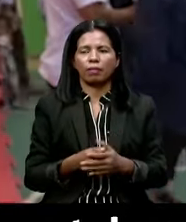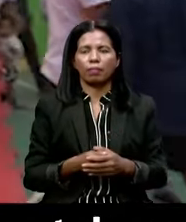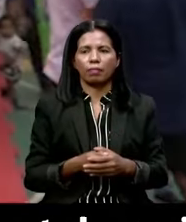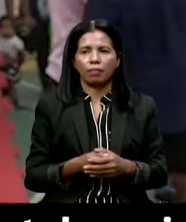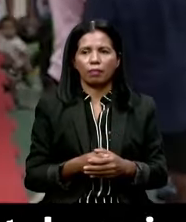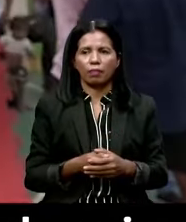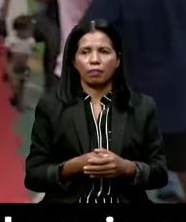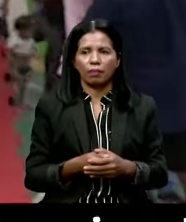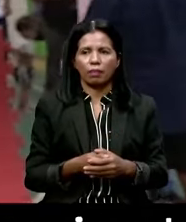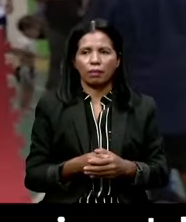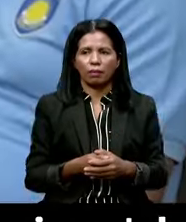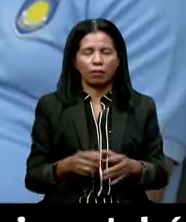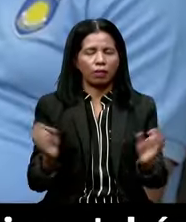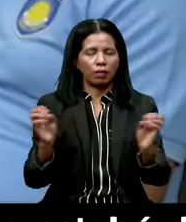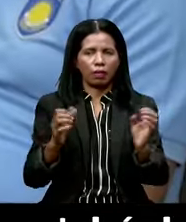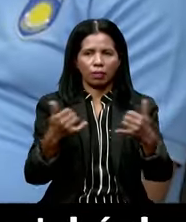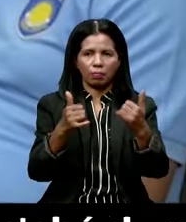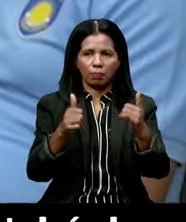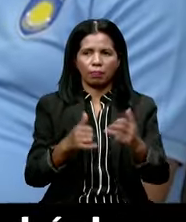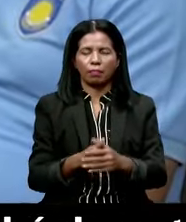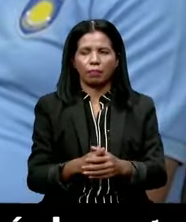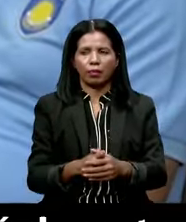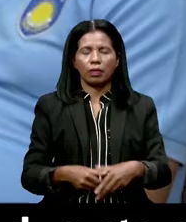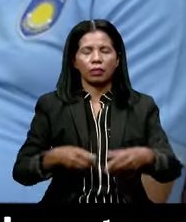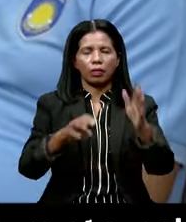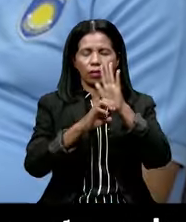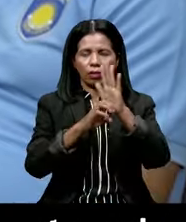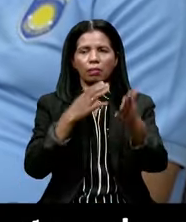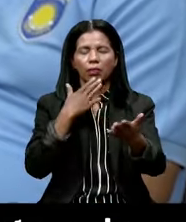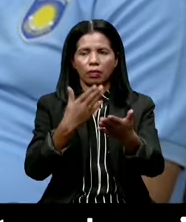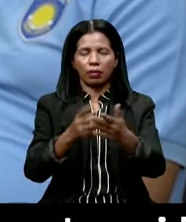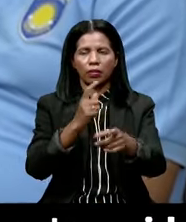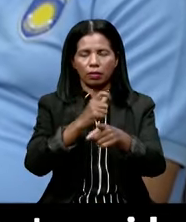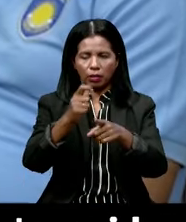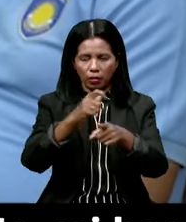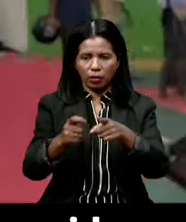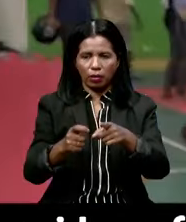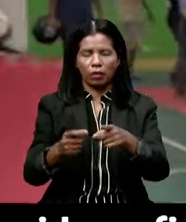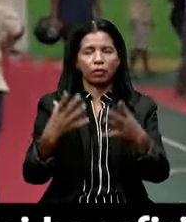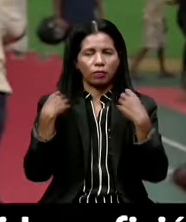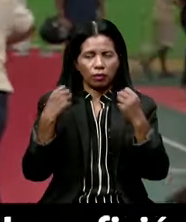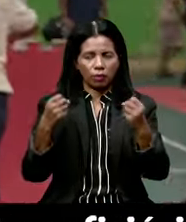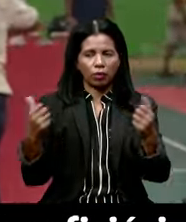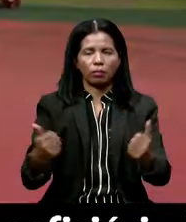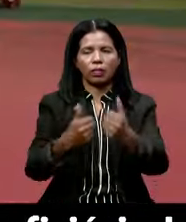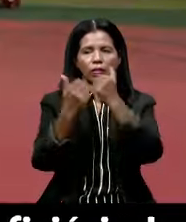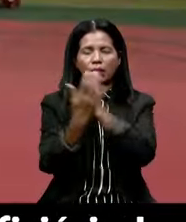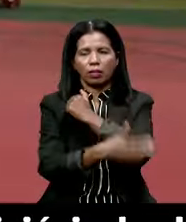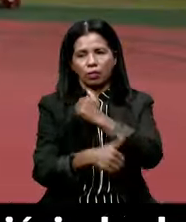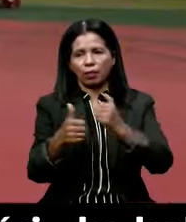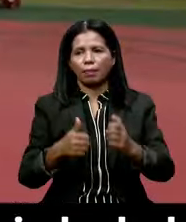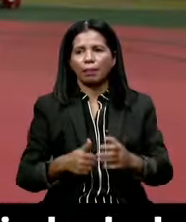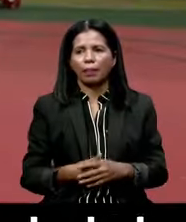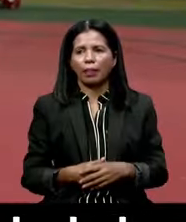neng atuha halima. Ne ansa motivasau dem hau atu bele trenu litu amakas litu tanpa hori bele ba kompete ya railio. Dojan Sira